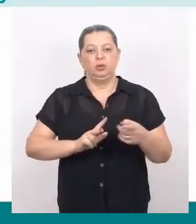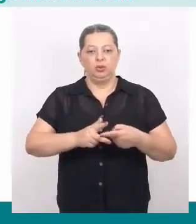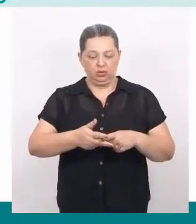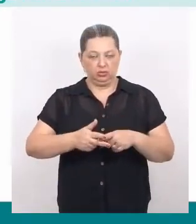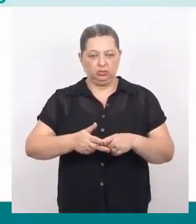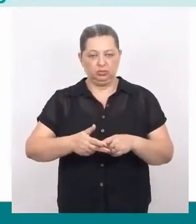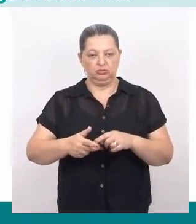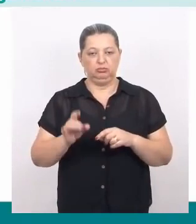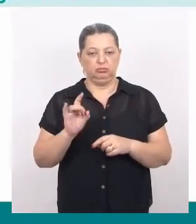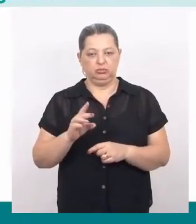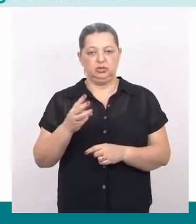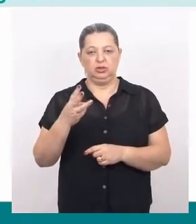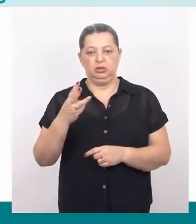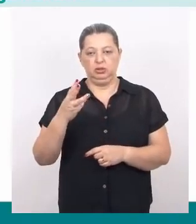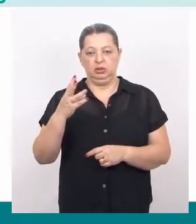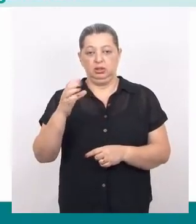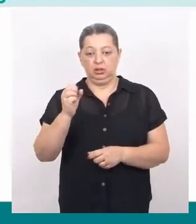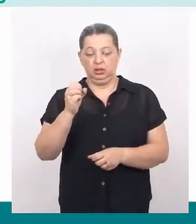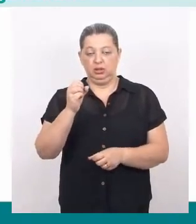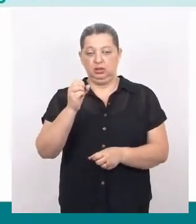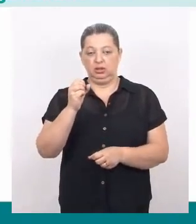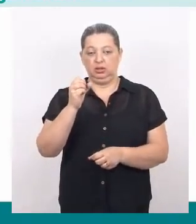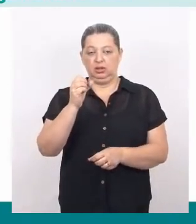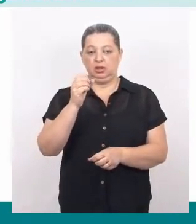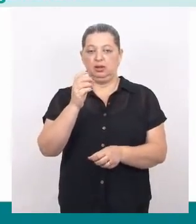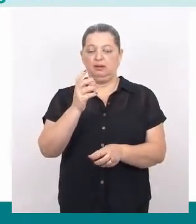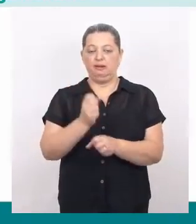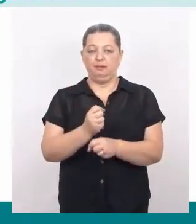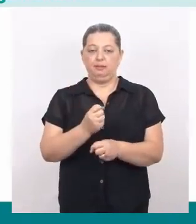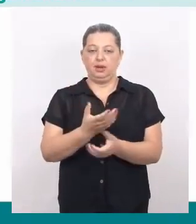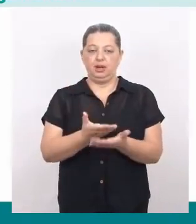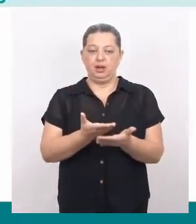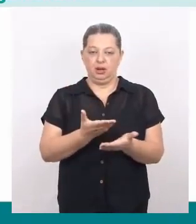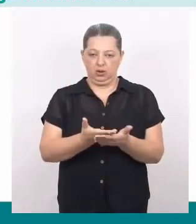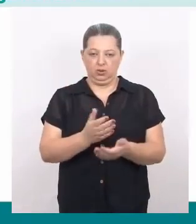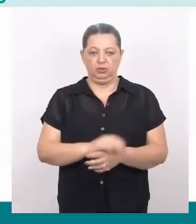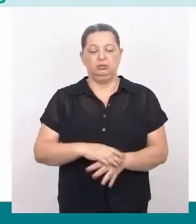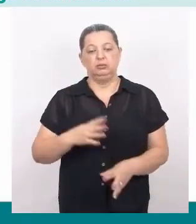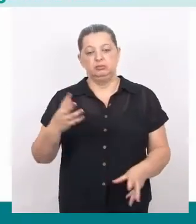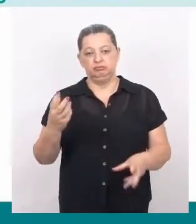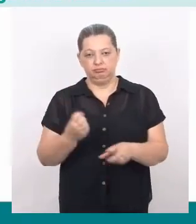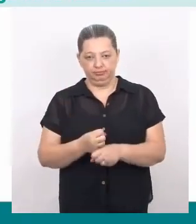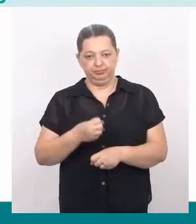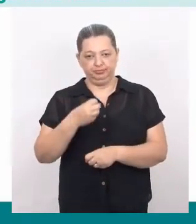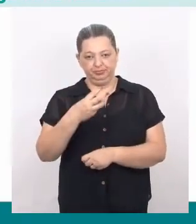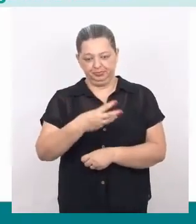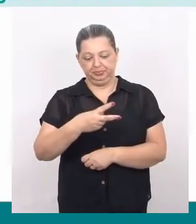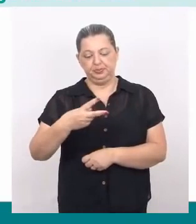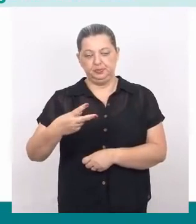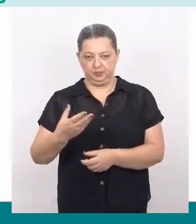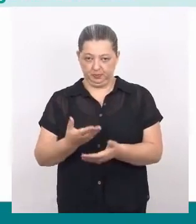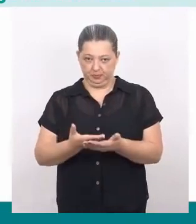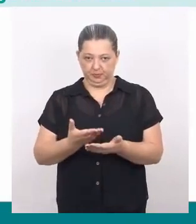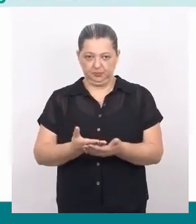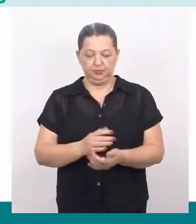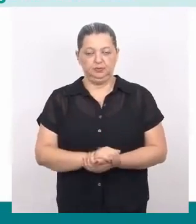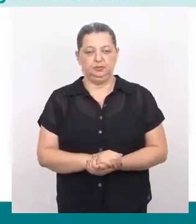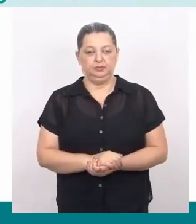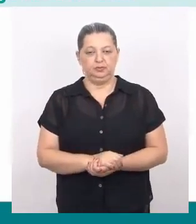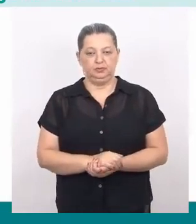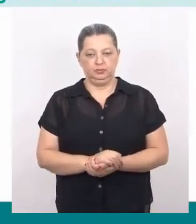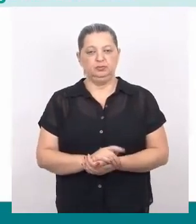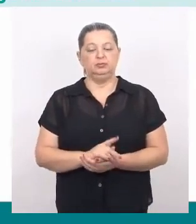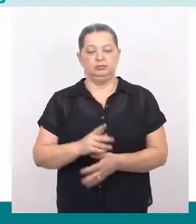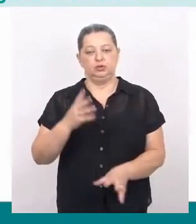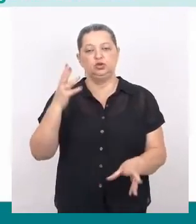fique apenas com 30 aulas e mais esses 2 tempos de estudo, somando as 32 aulas da jornada de 40